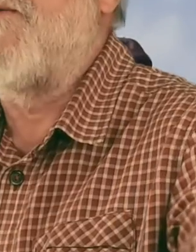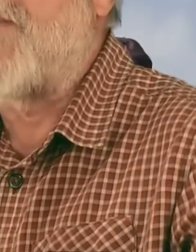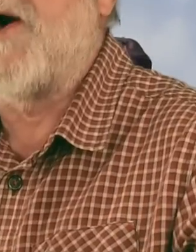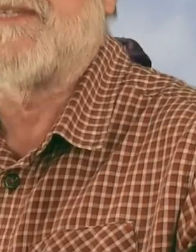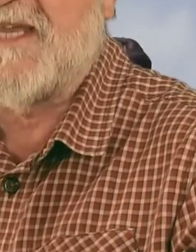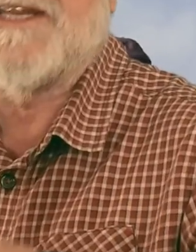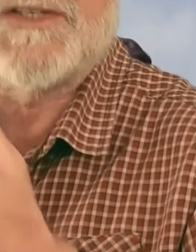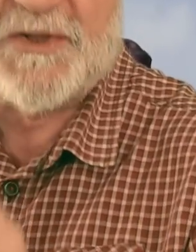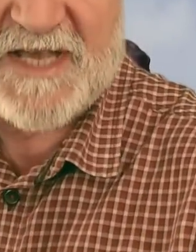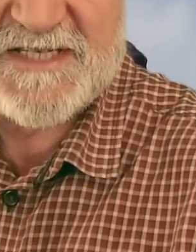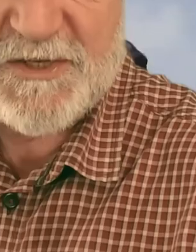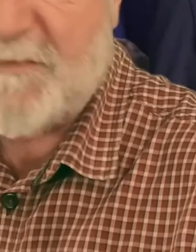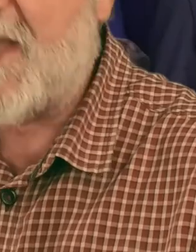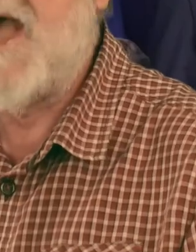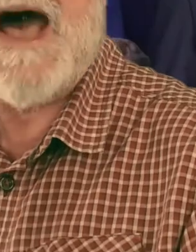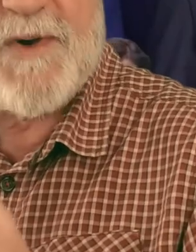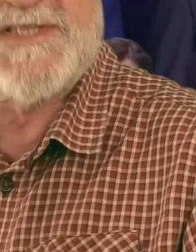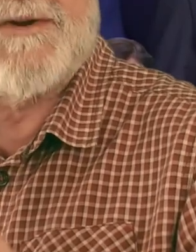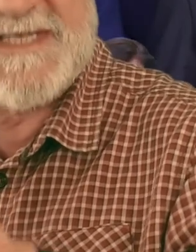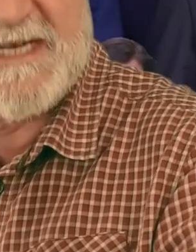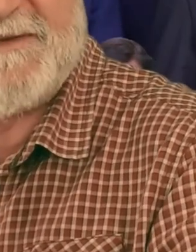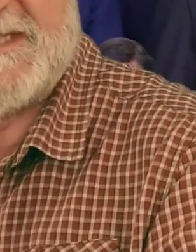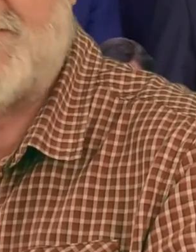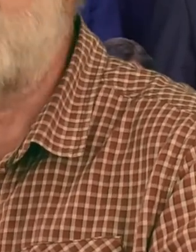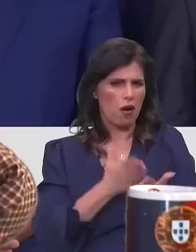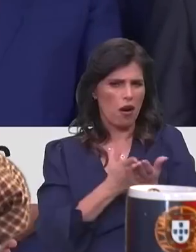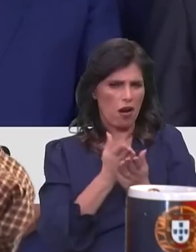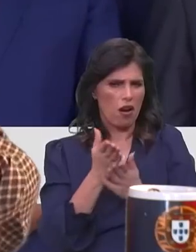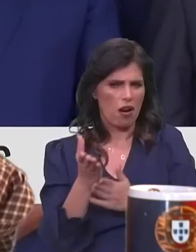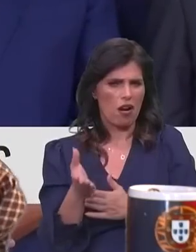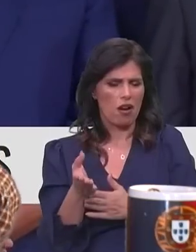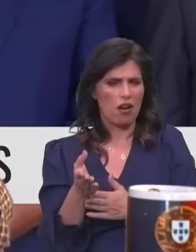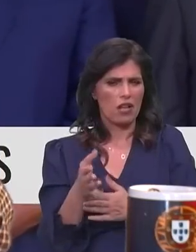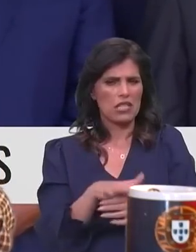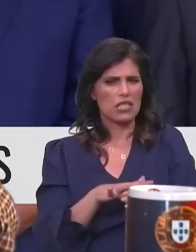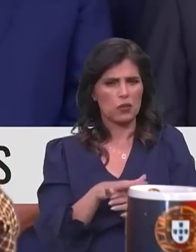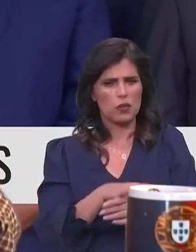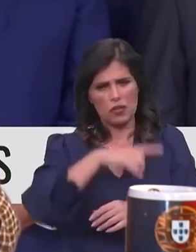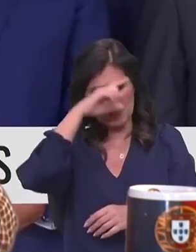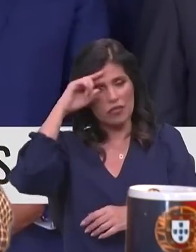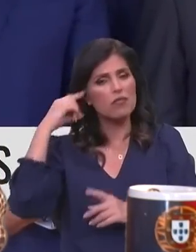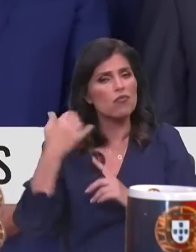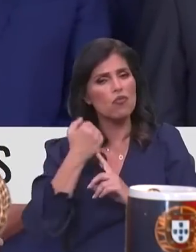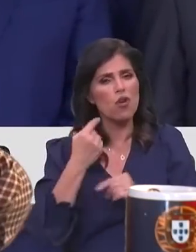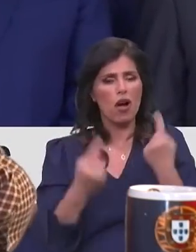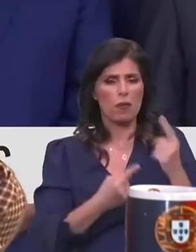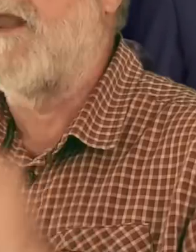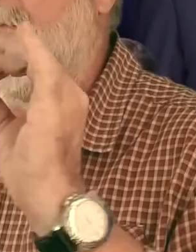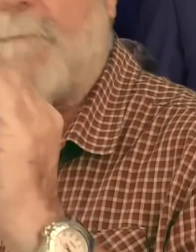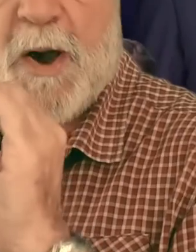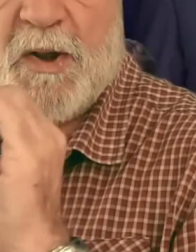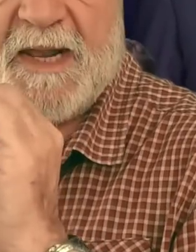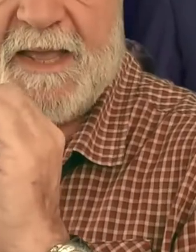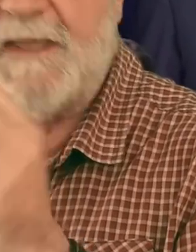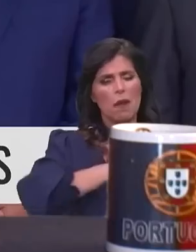não pode ser sondagem nenhuma à mostra não é significativa e portanto é para esquecer é um sintoma da população ali presente que